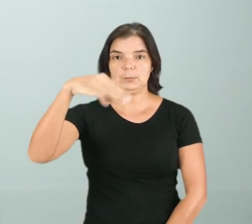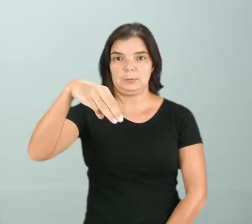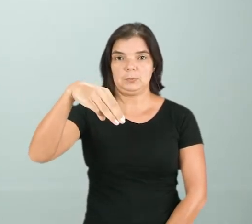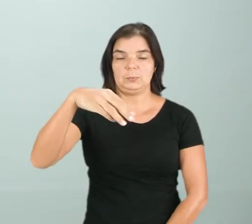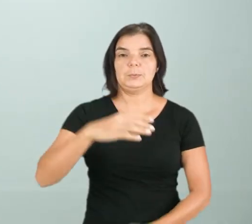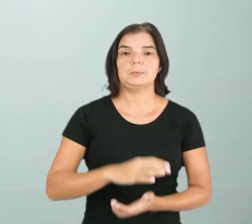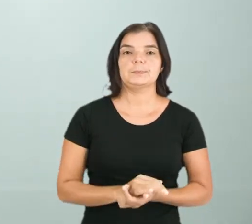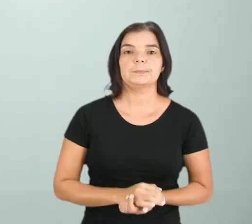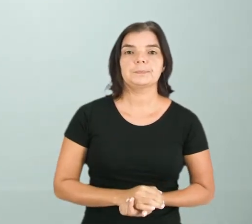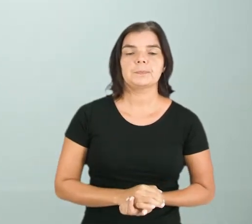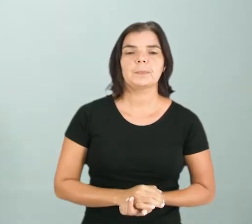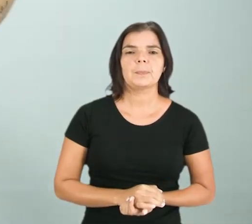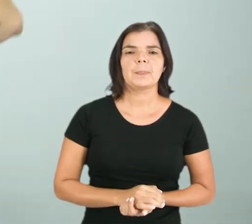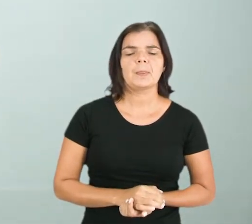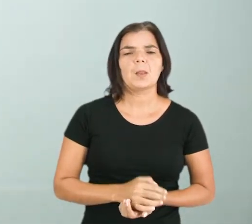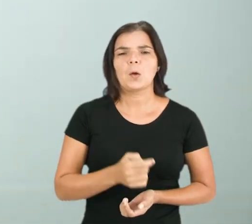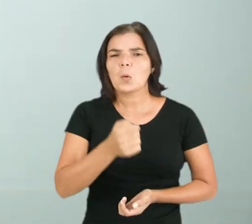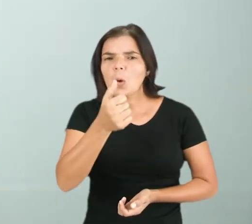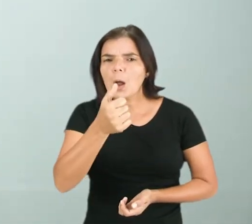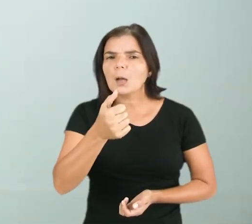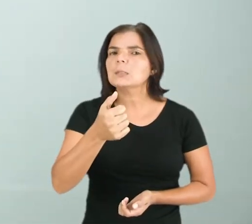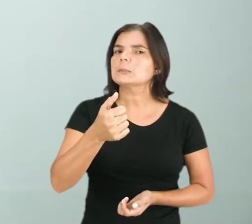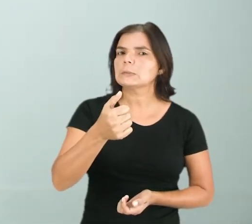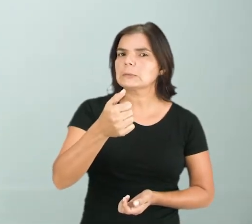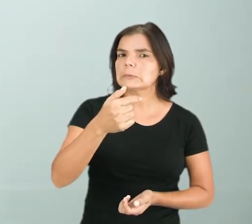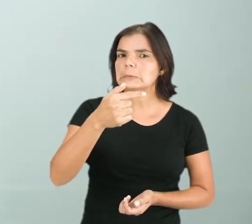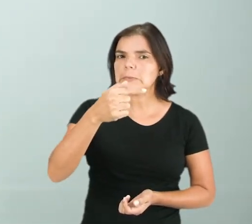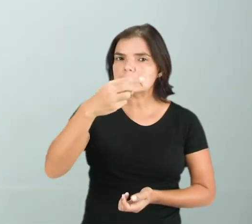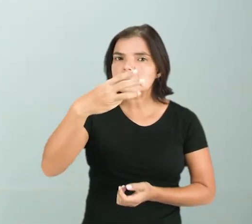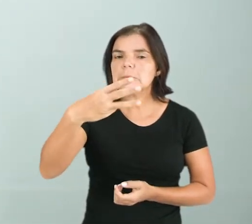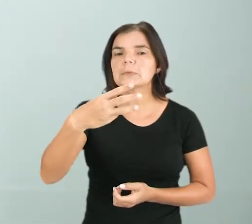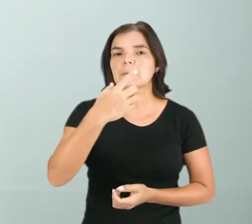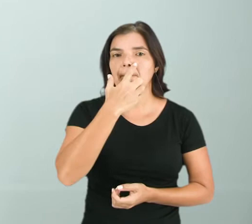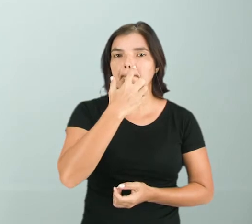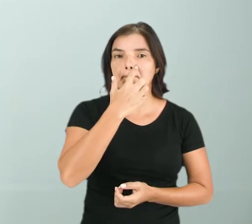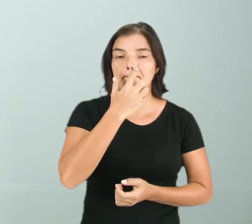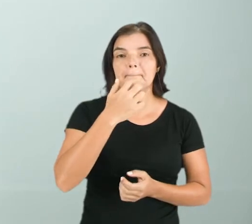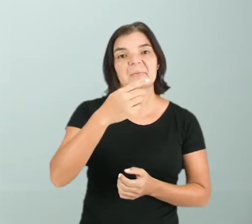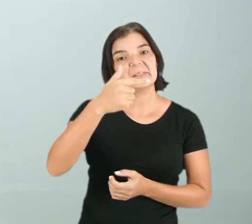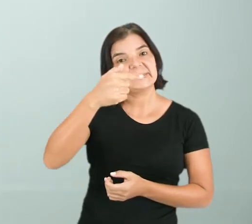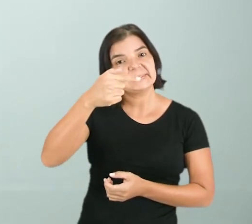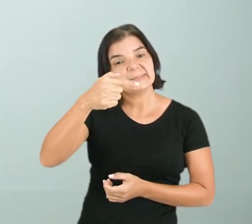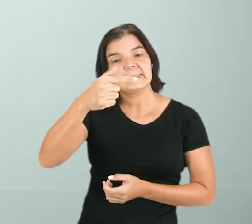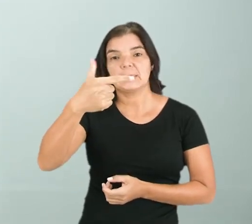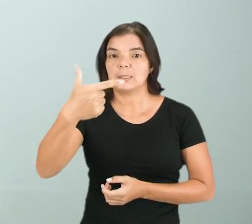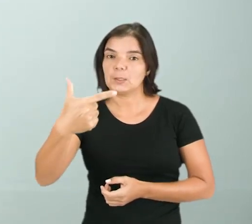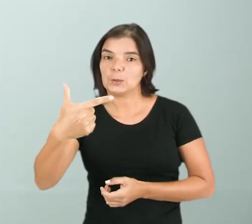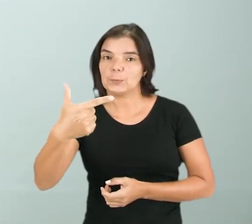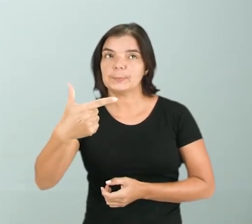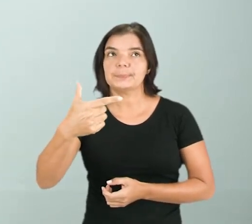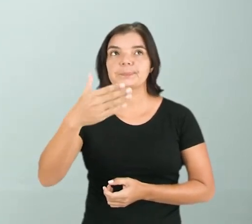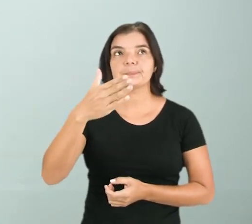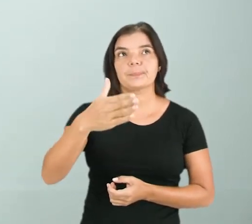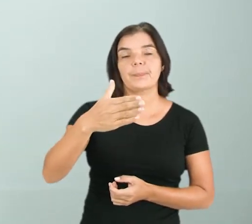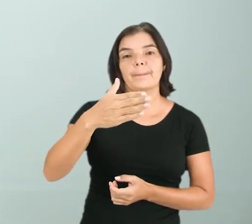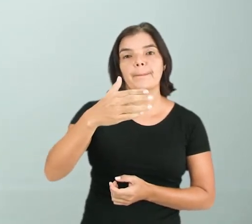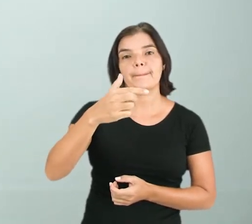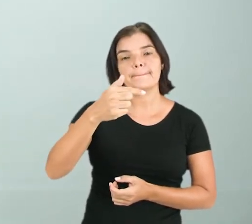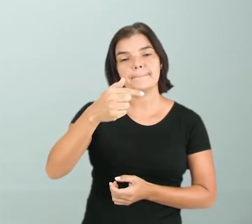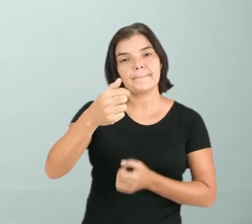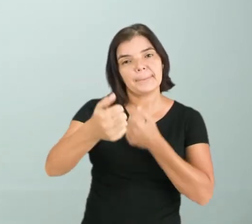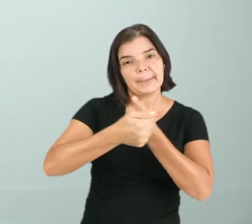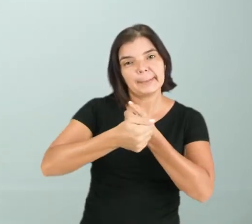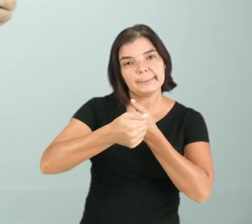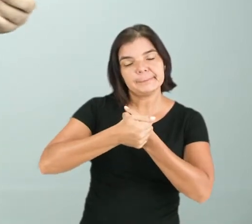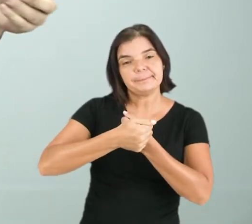73. Quase 73, a gente arredonda, mas ficou entre o 72, mais perto